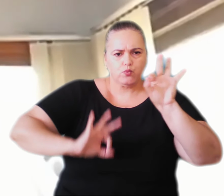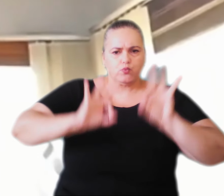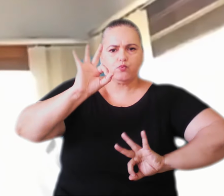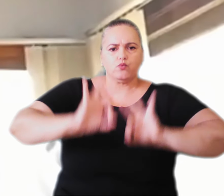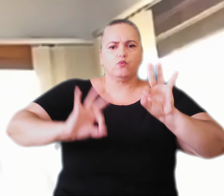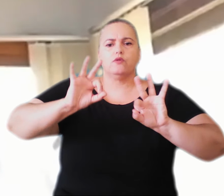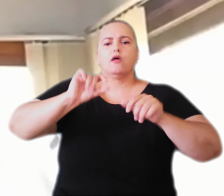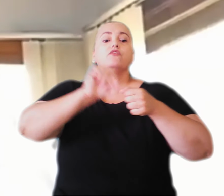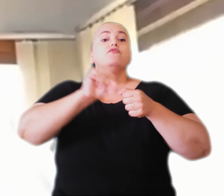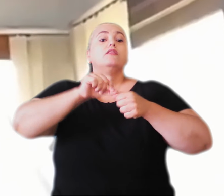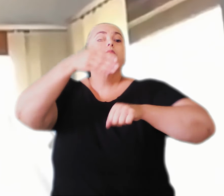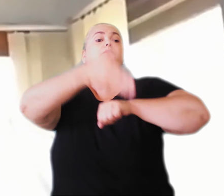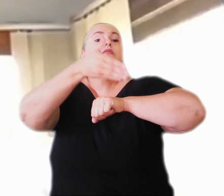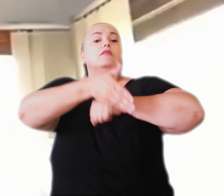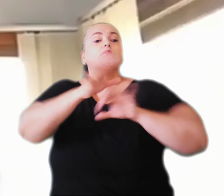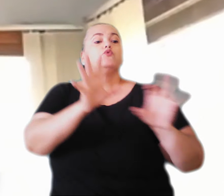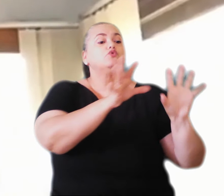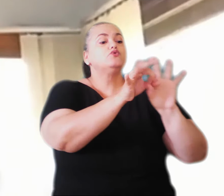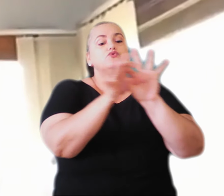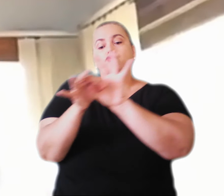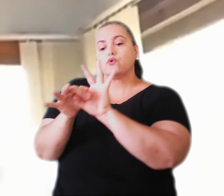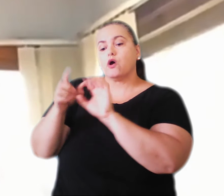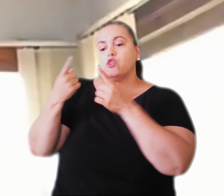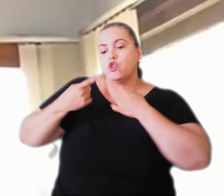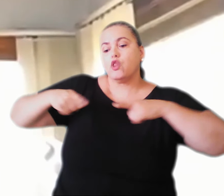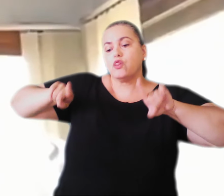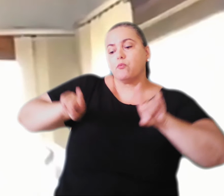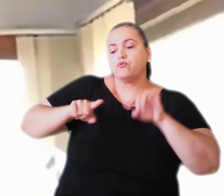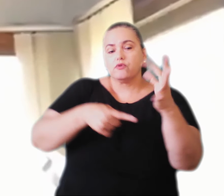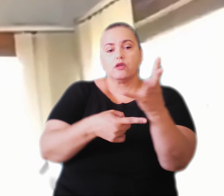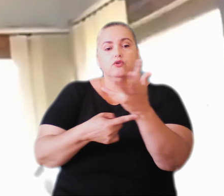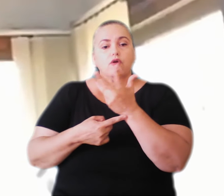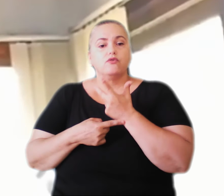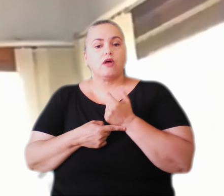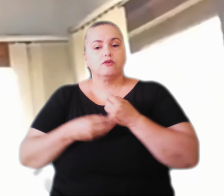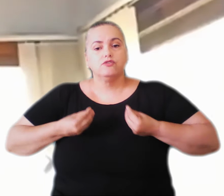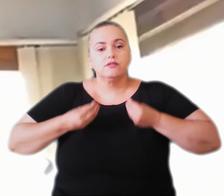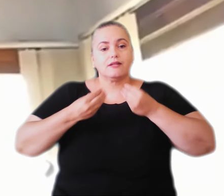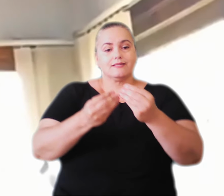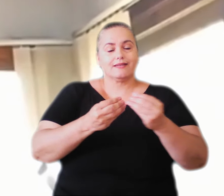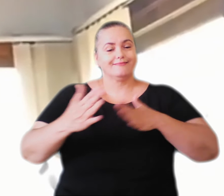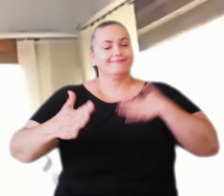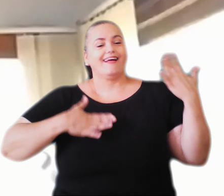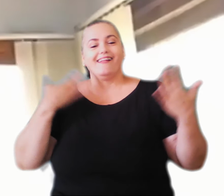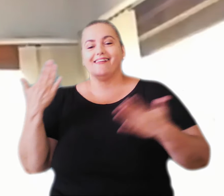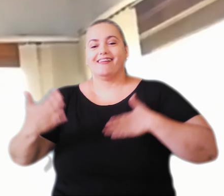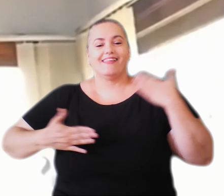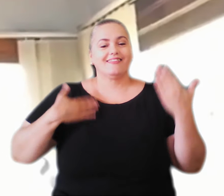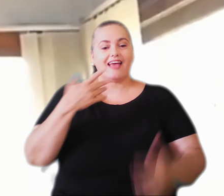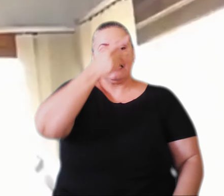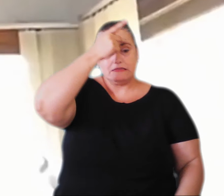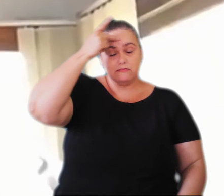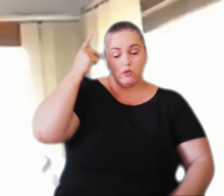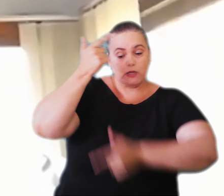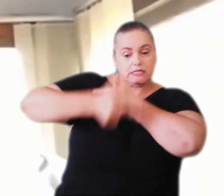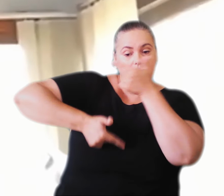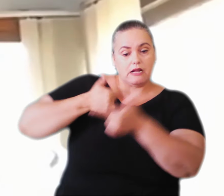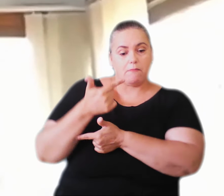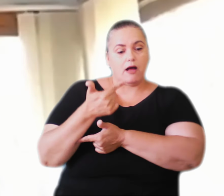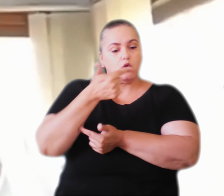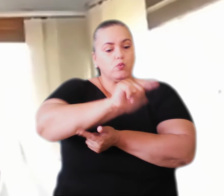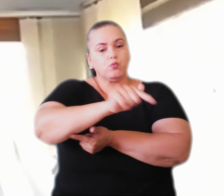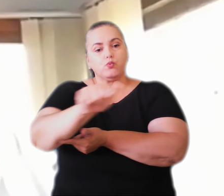na organização, e nós fazemos parte desse contexto com a nossa música, com a nossa arte, trazendo alegria e motivação às